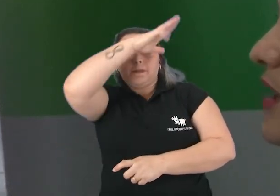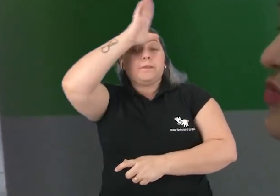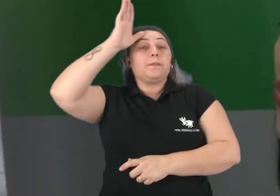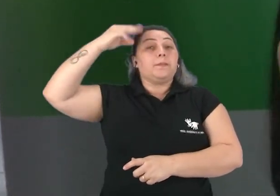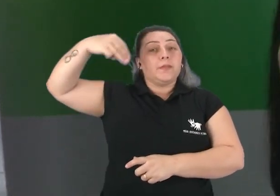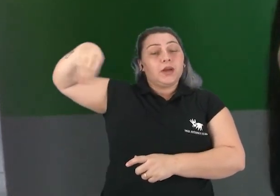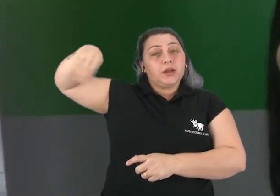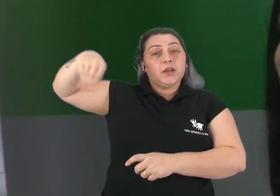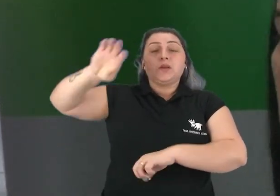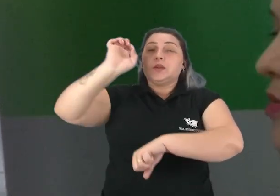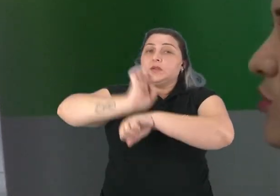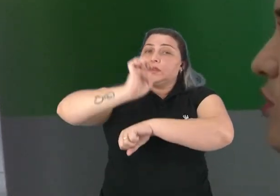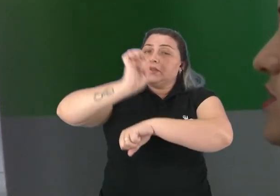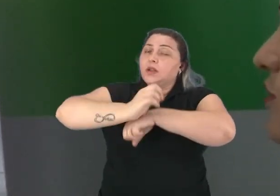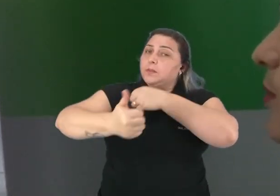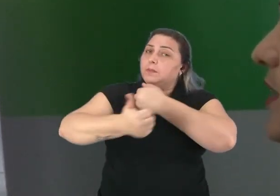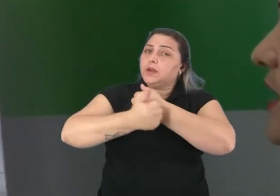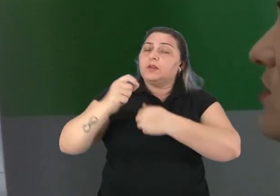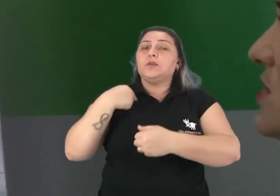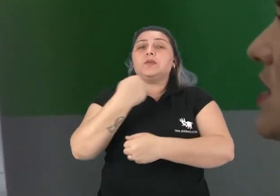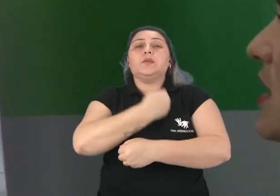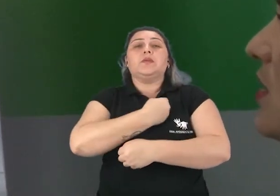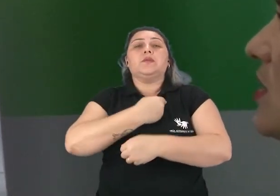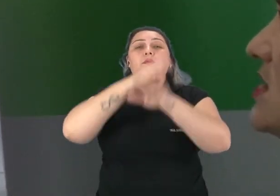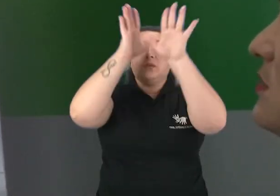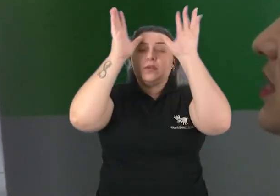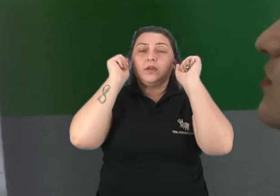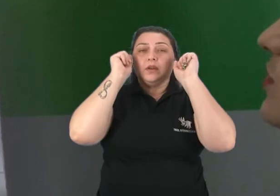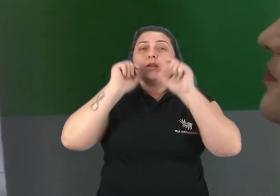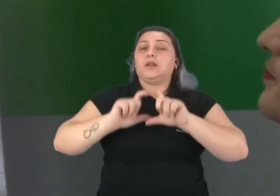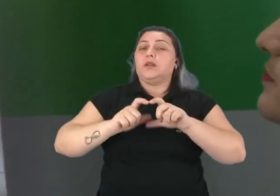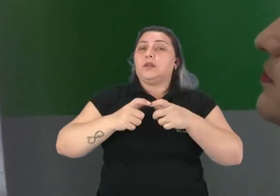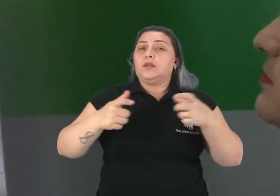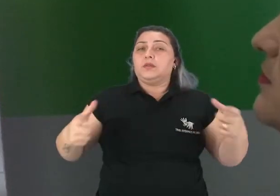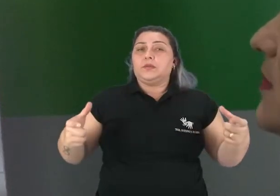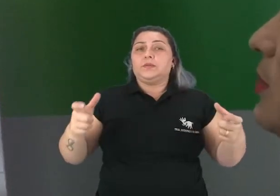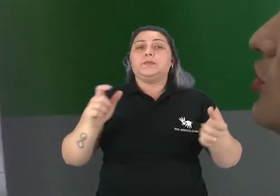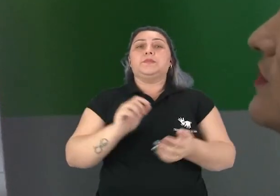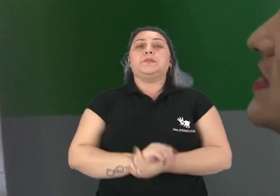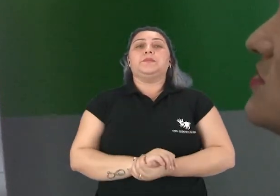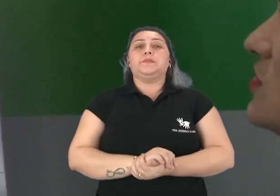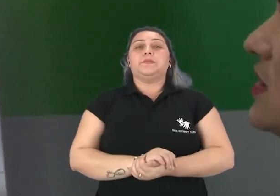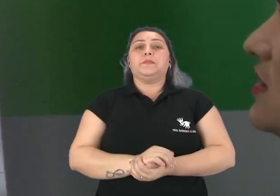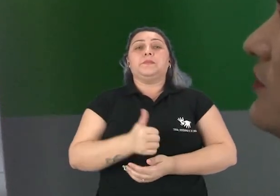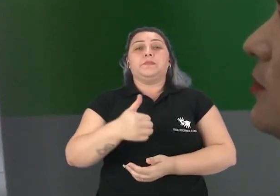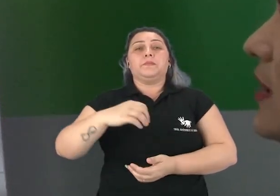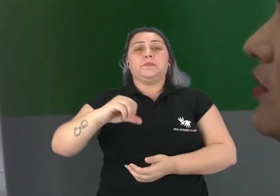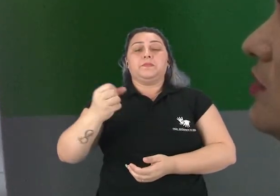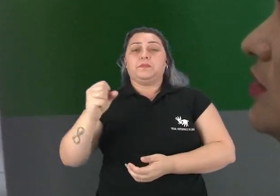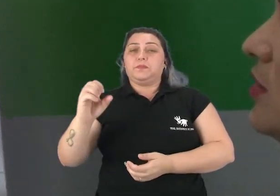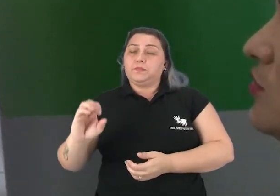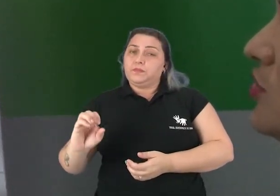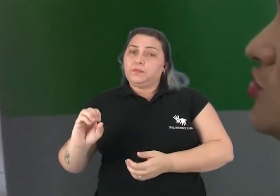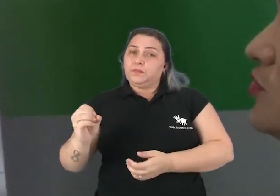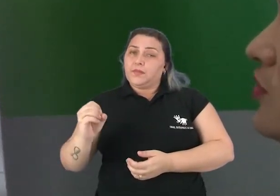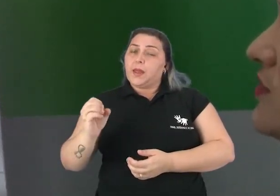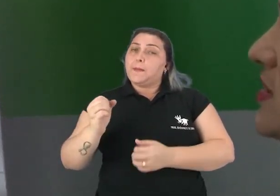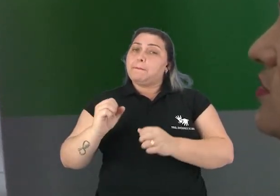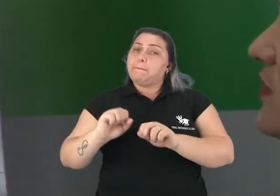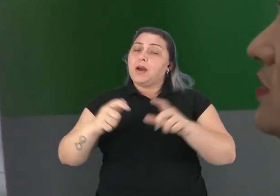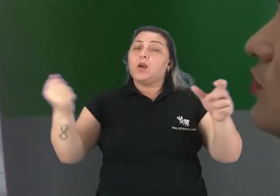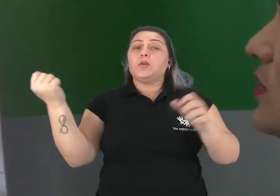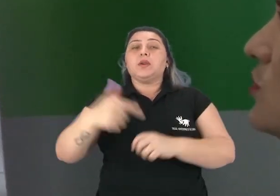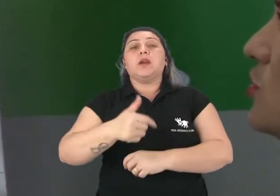Manaus, que é um estado aqui próximo ao nosso, ó, Manaus. Crescimento, ó. 1980 foi maior do que